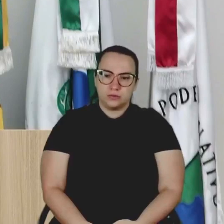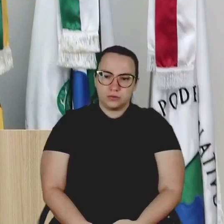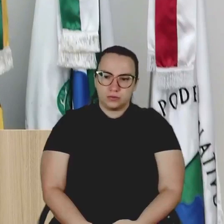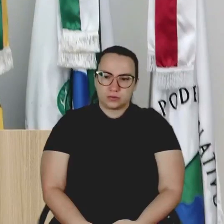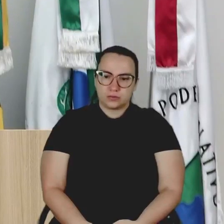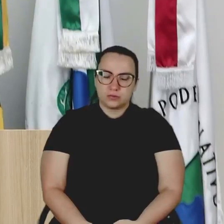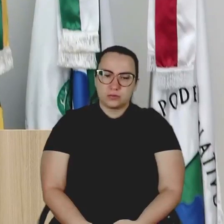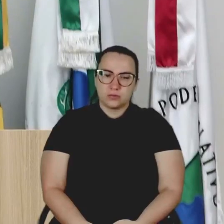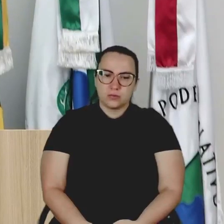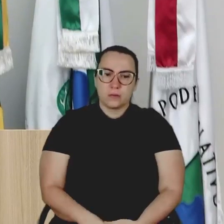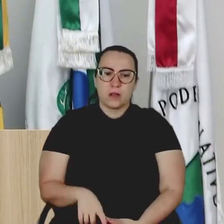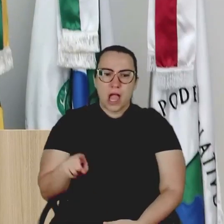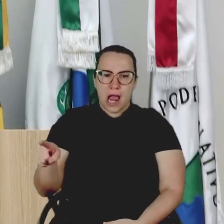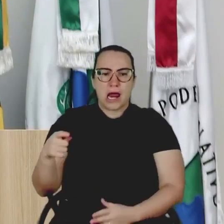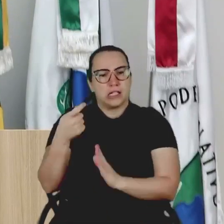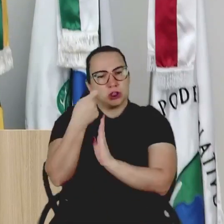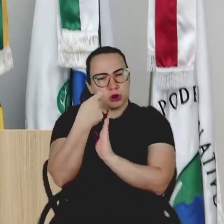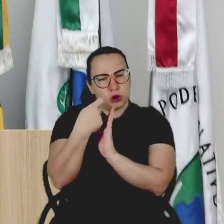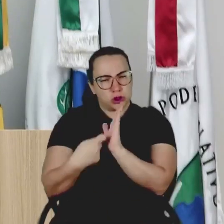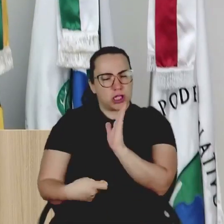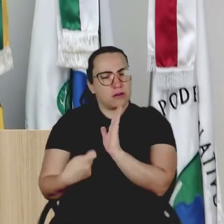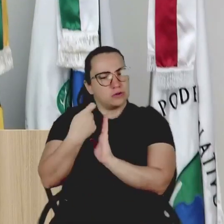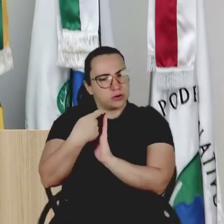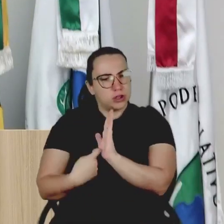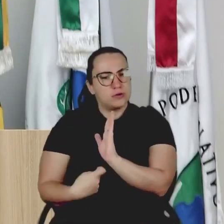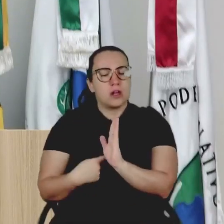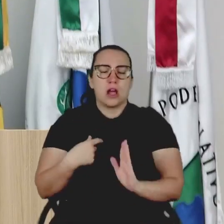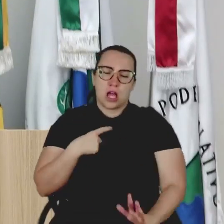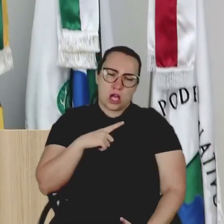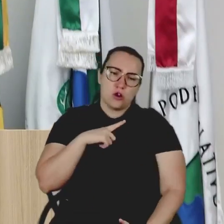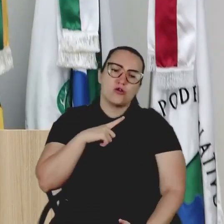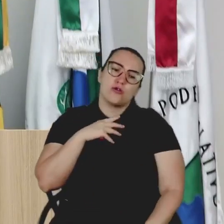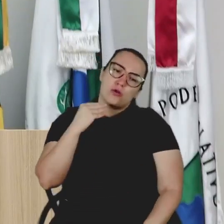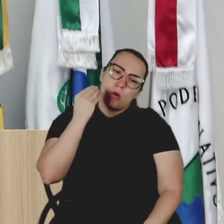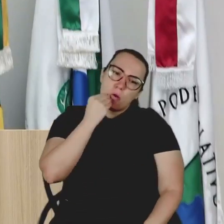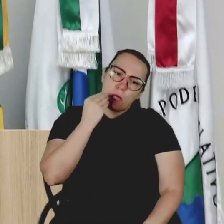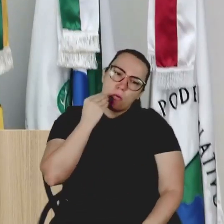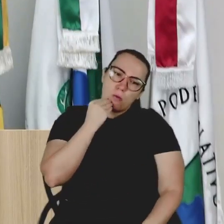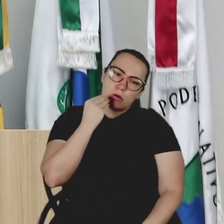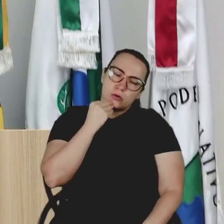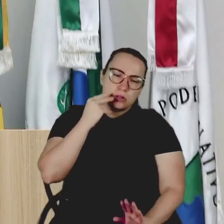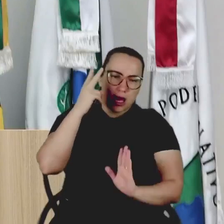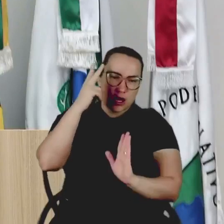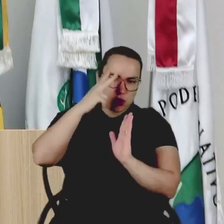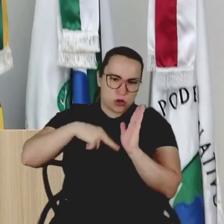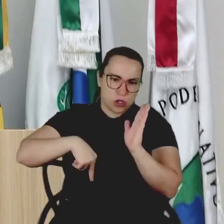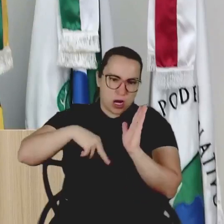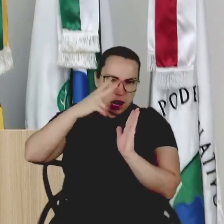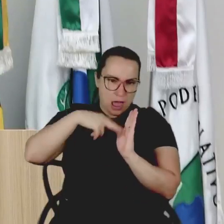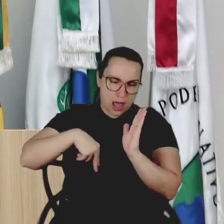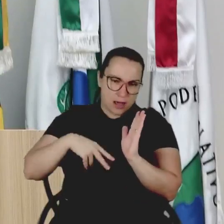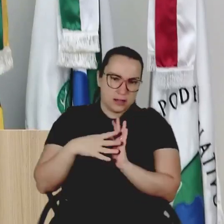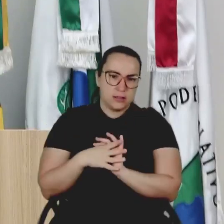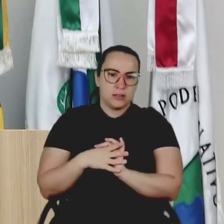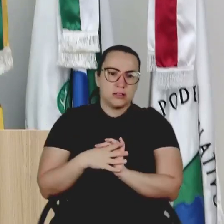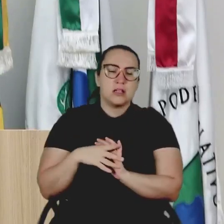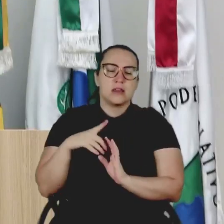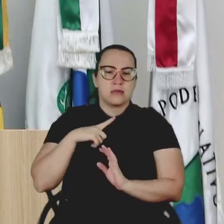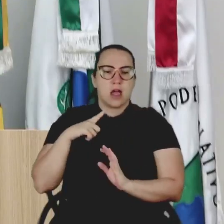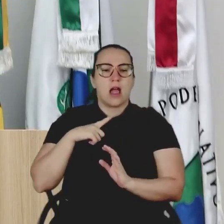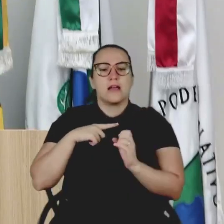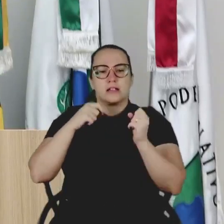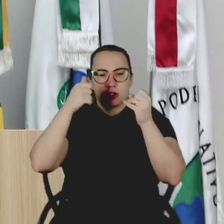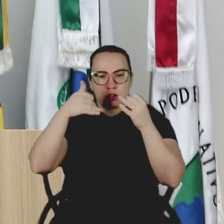mesmo escreveu, e eu pude ter a oportunidade de lê-las, ali conta a